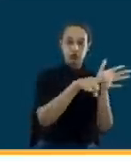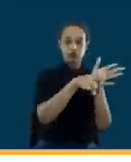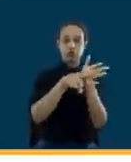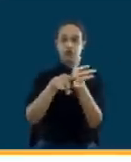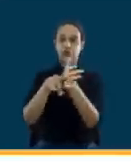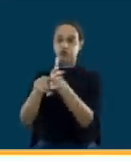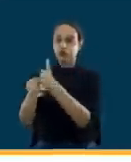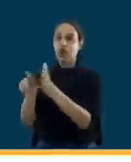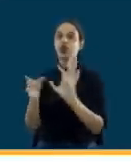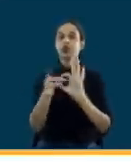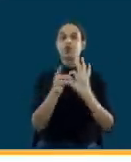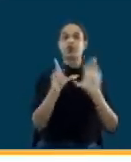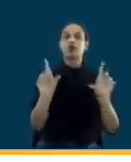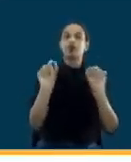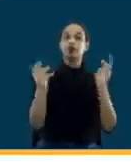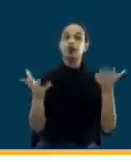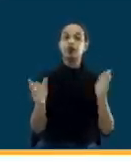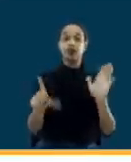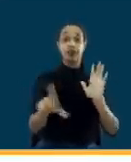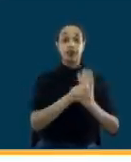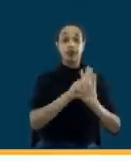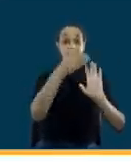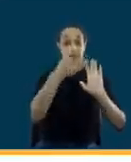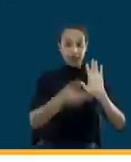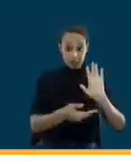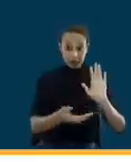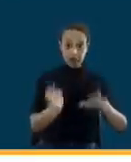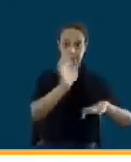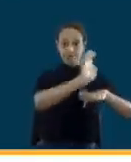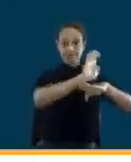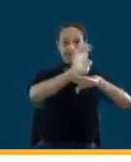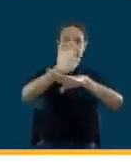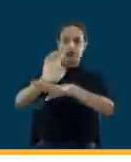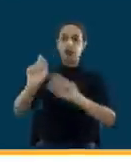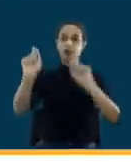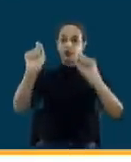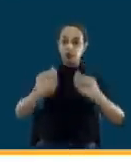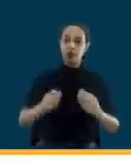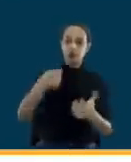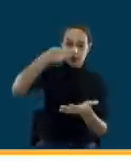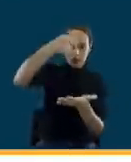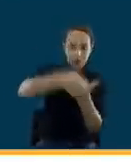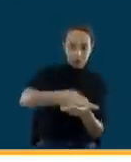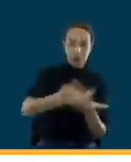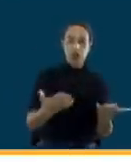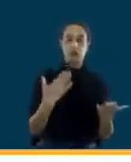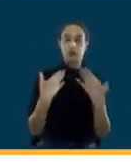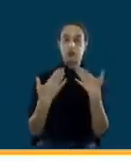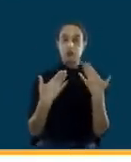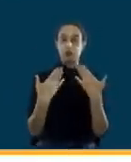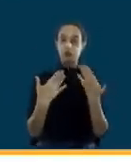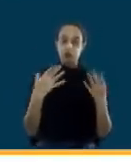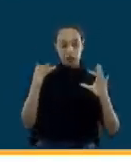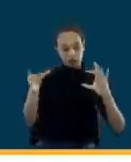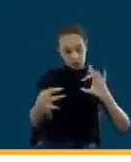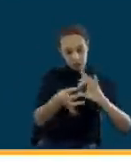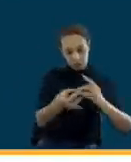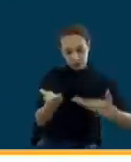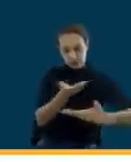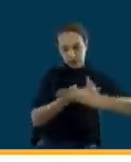leis estaduais também pudessem ser aprovadas, que dialogarão nesse momento com a lei